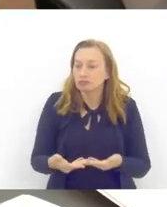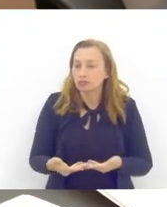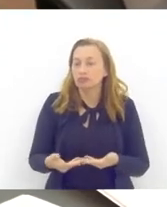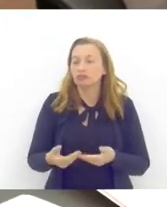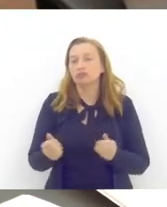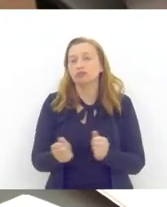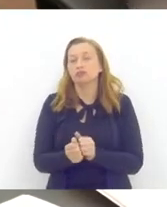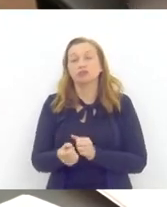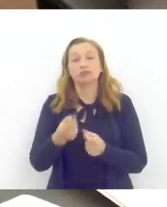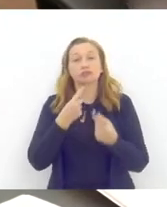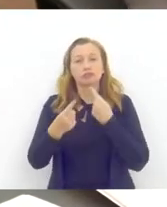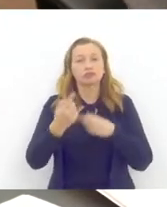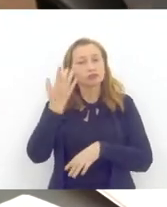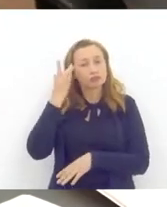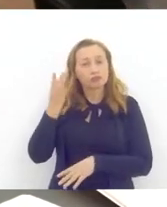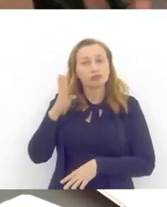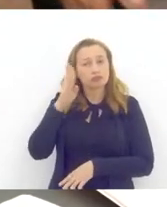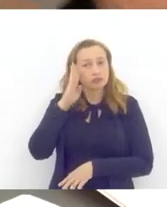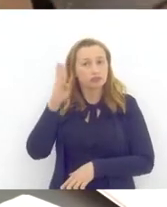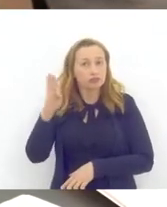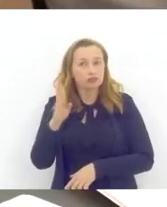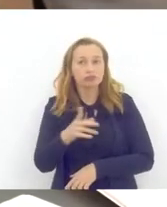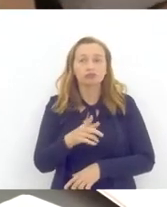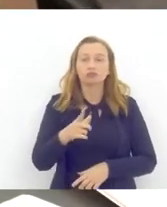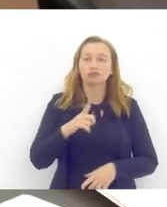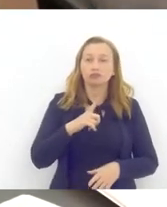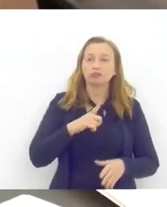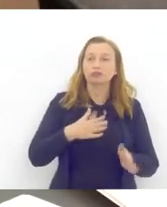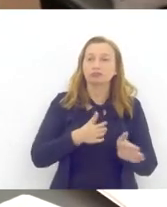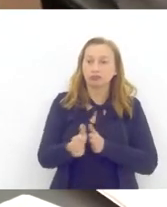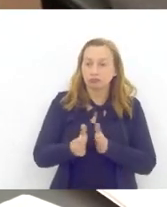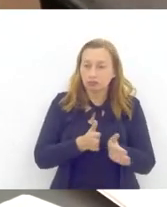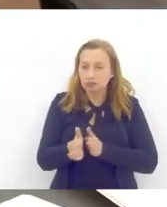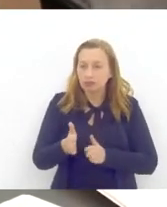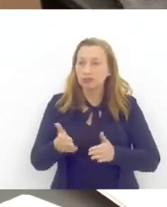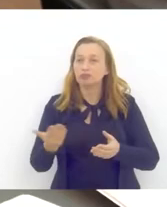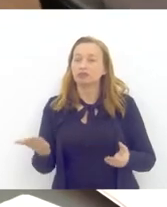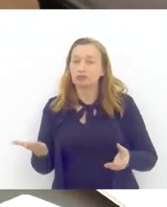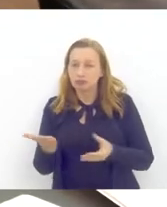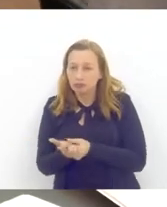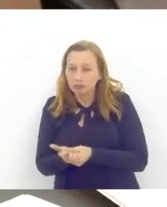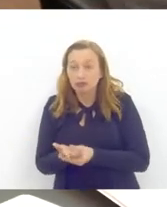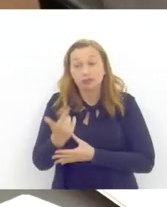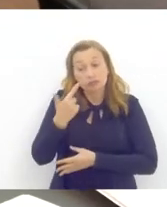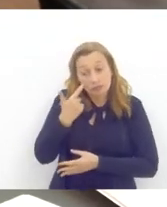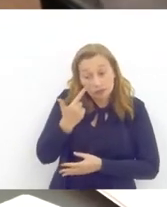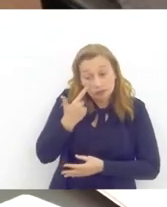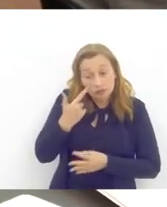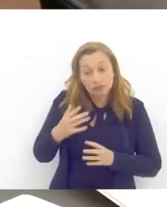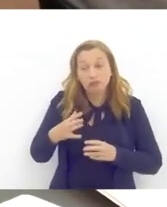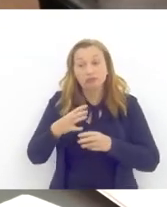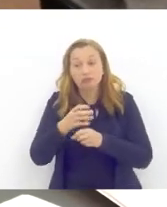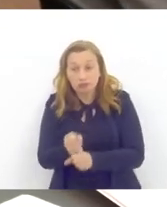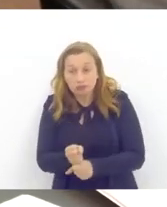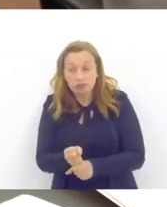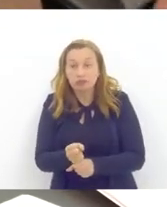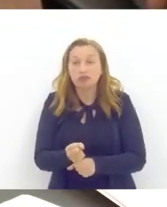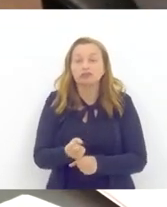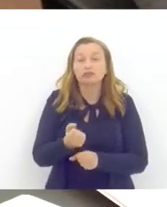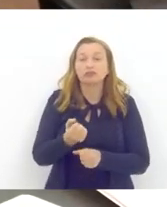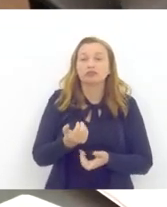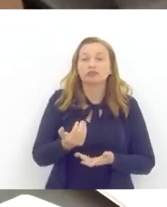discussão. Então, eu acho fundamental que a gente tenha acesso ao processo, que a gente veja a memória de cálculo, que a gente